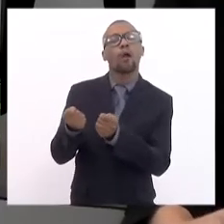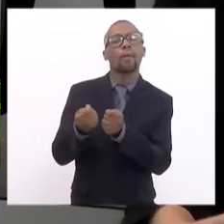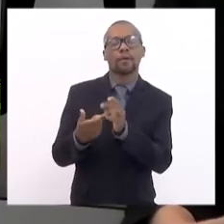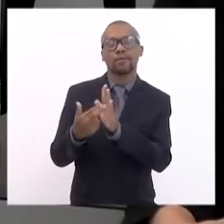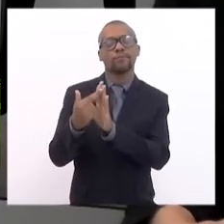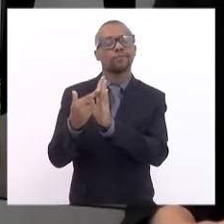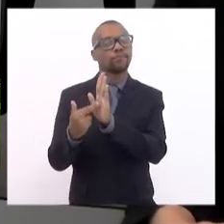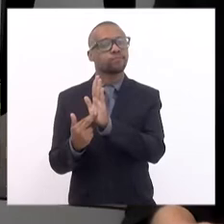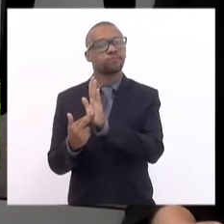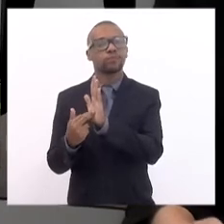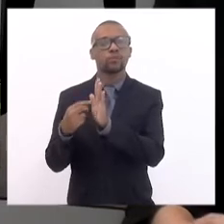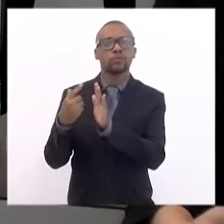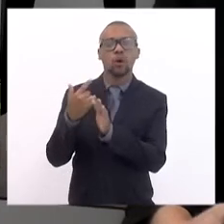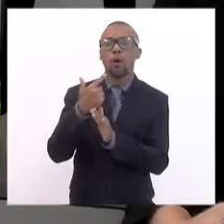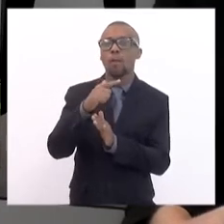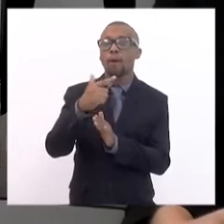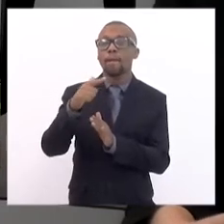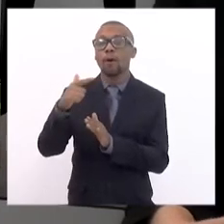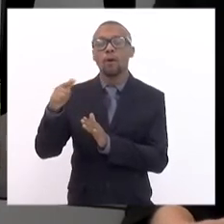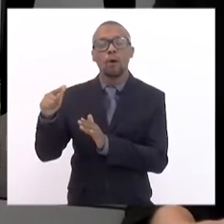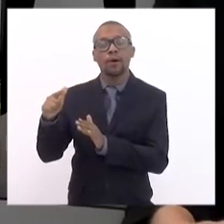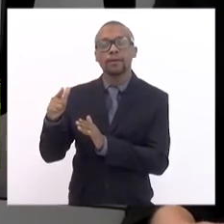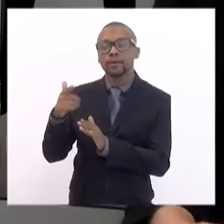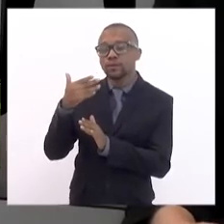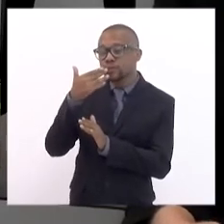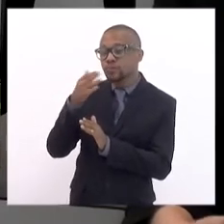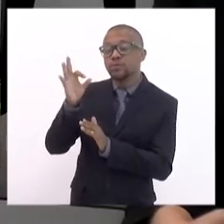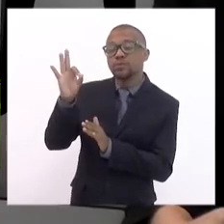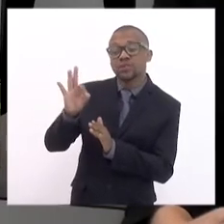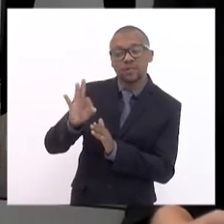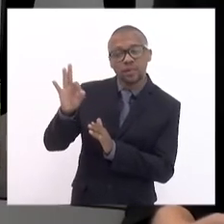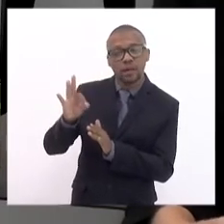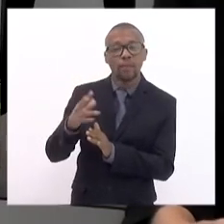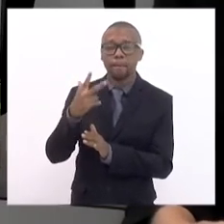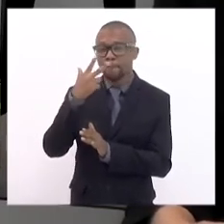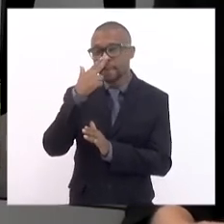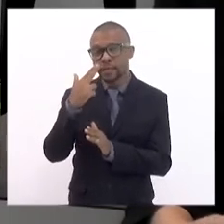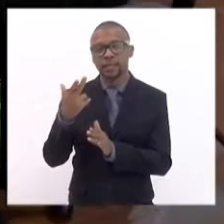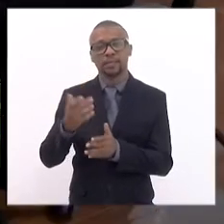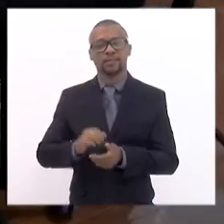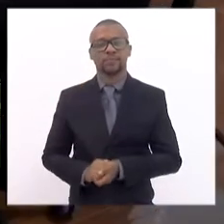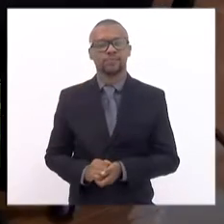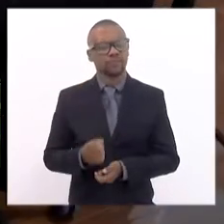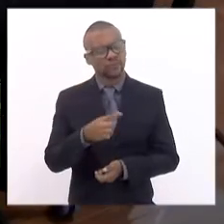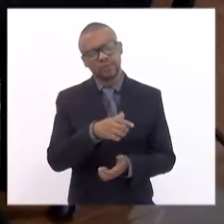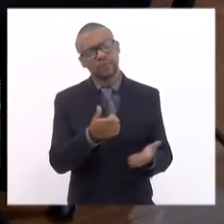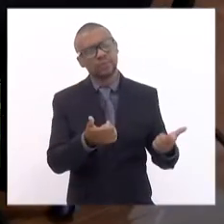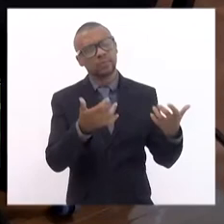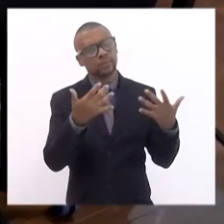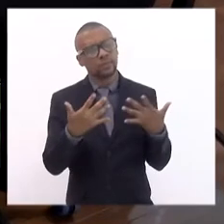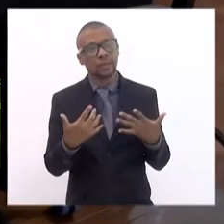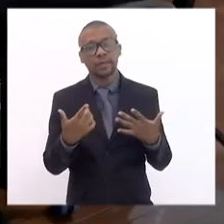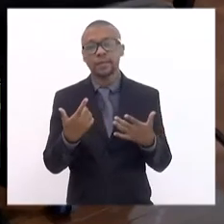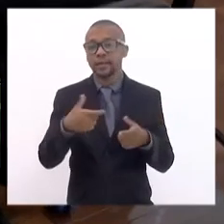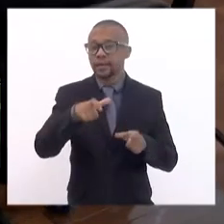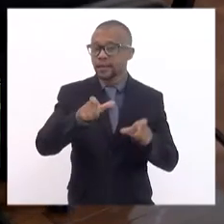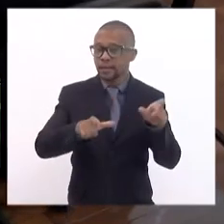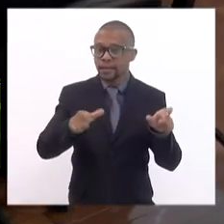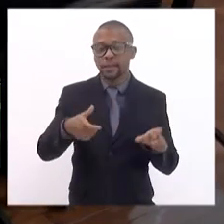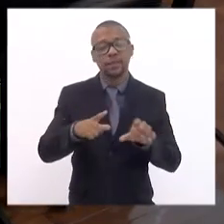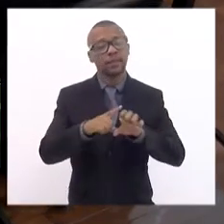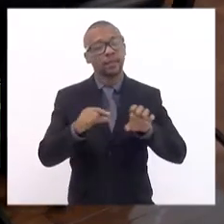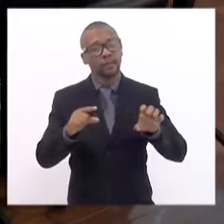linhas parecidas. Então, o senhor está dizendo é que esses empreendedores teriam